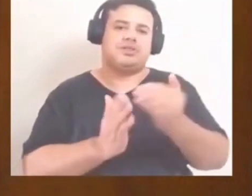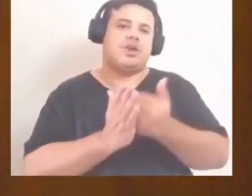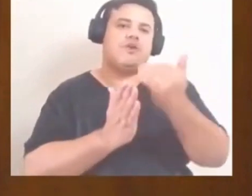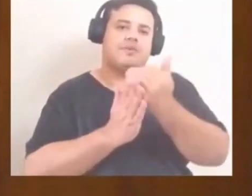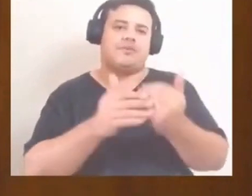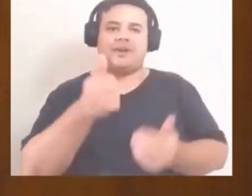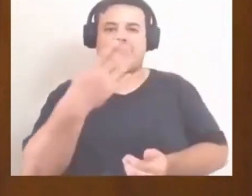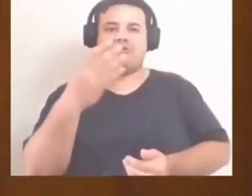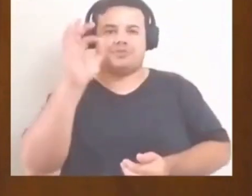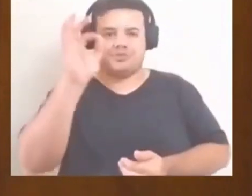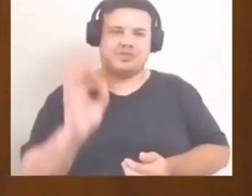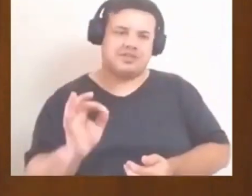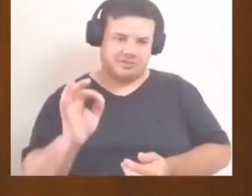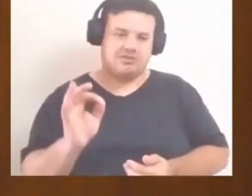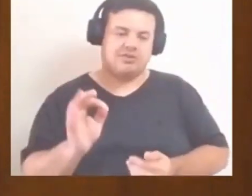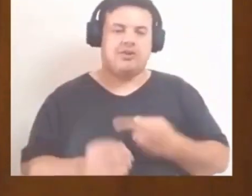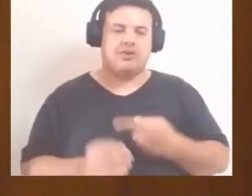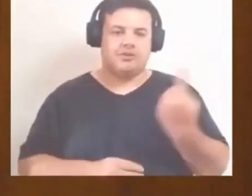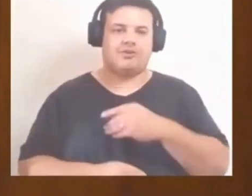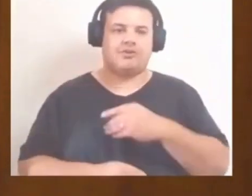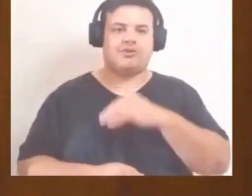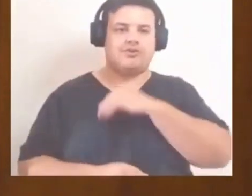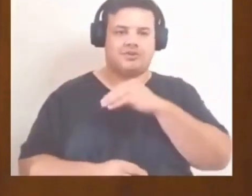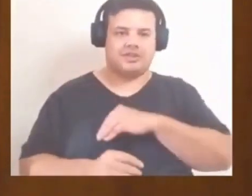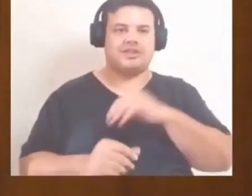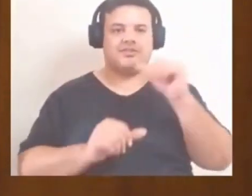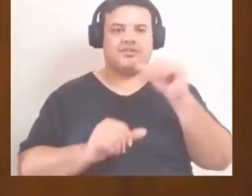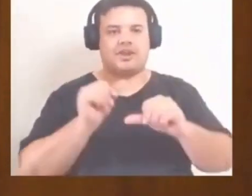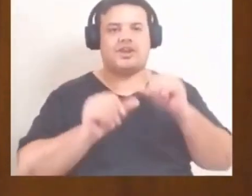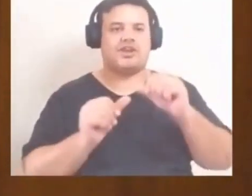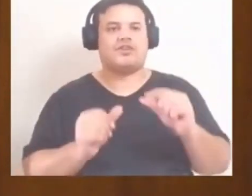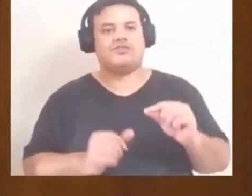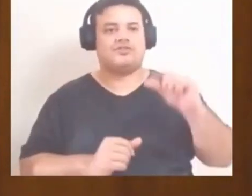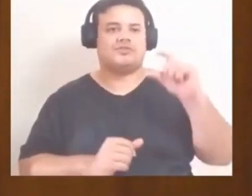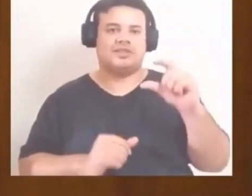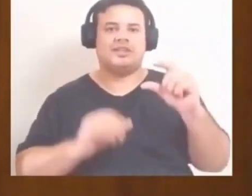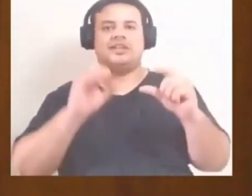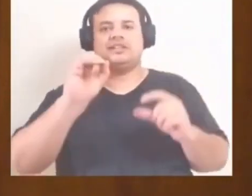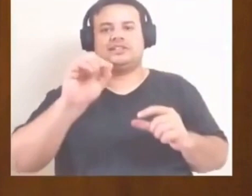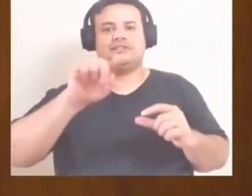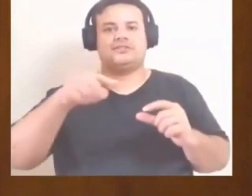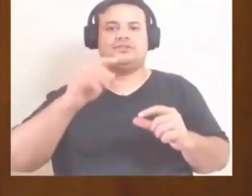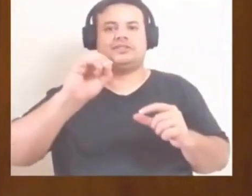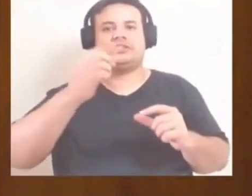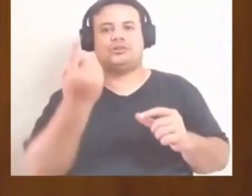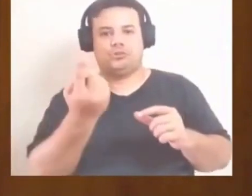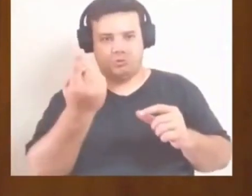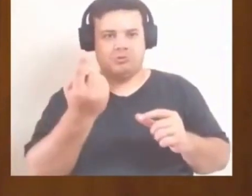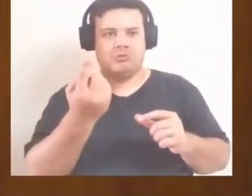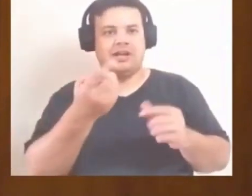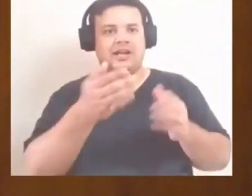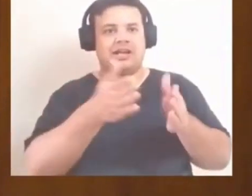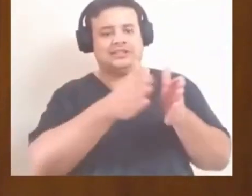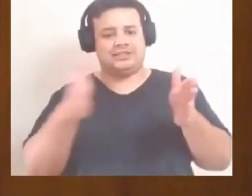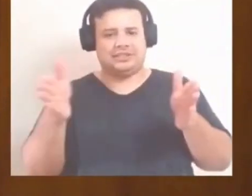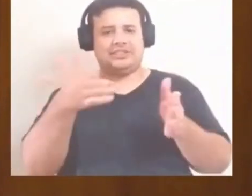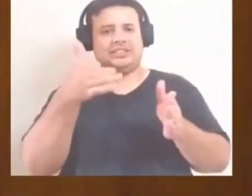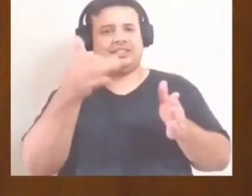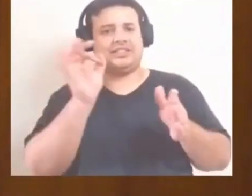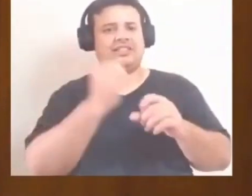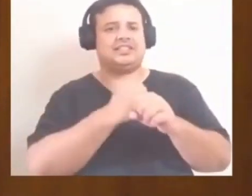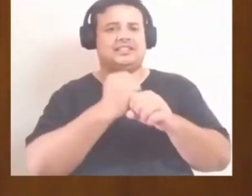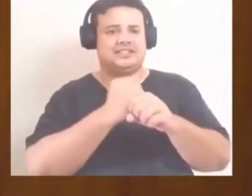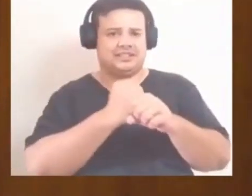nosso reajuste de salário está em 0,01 a mais de uma década e enquanto o salário do prefeito e